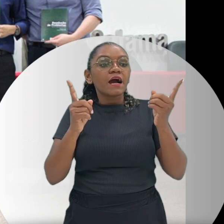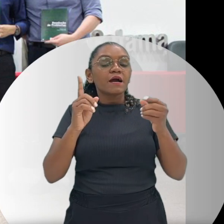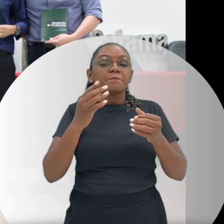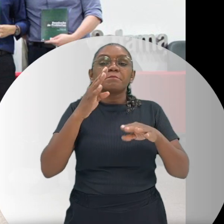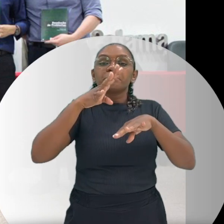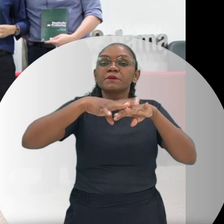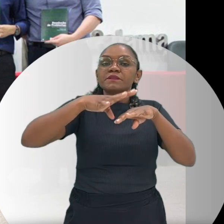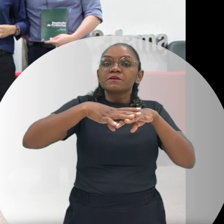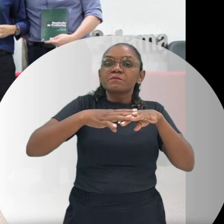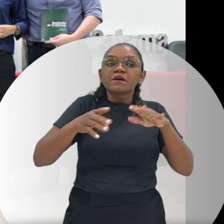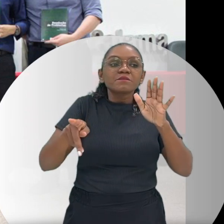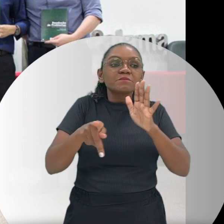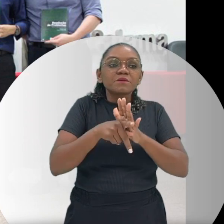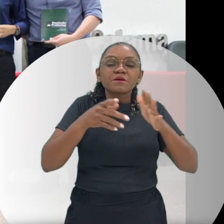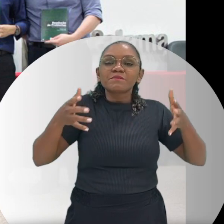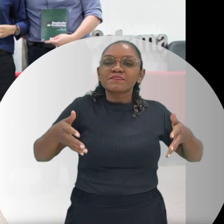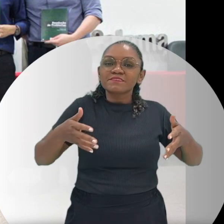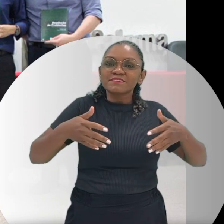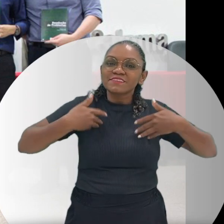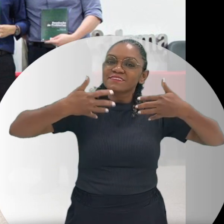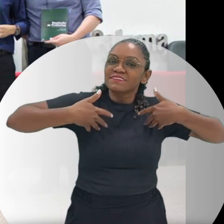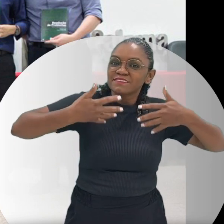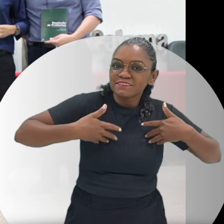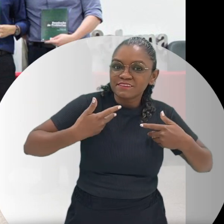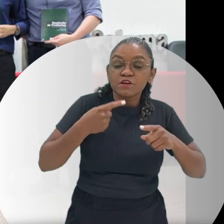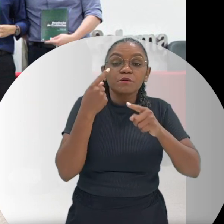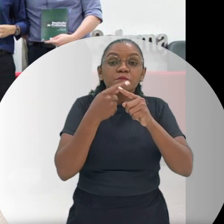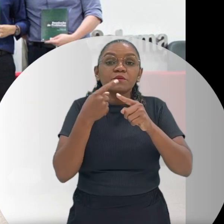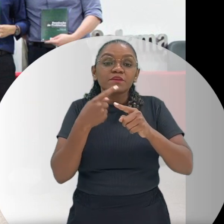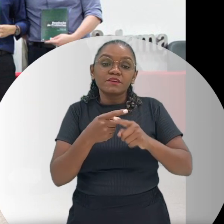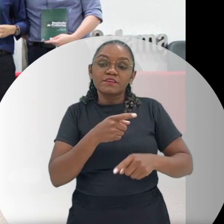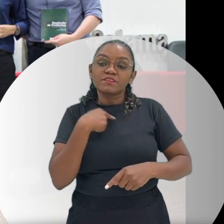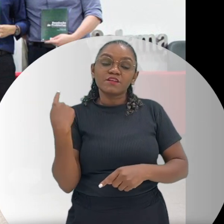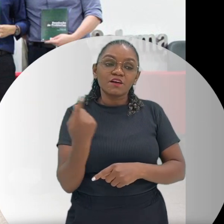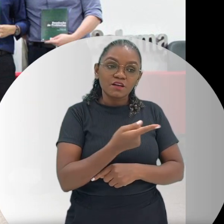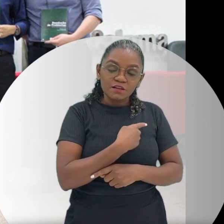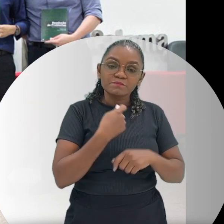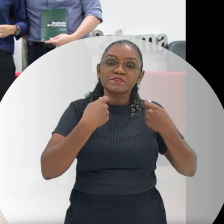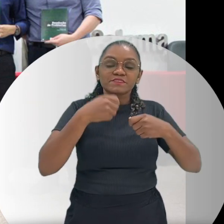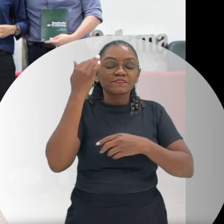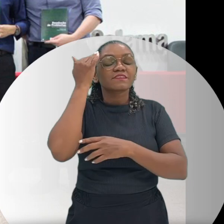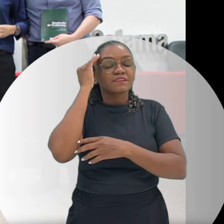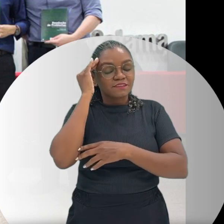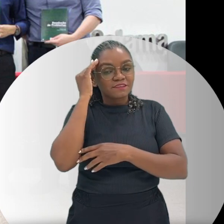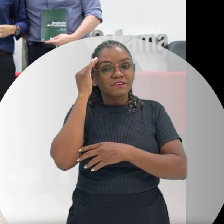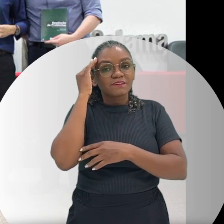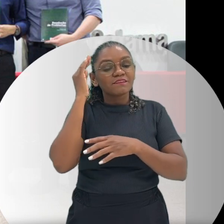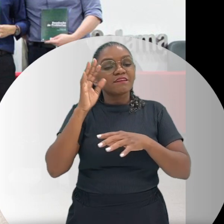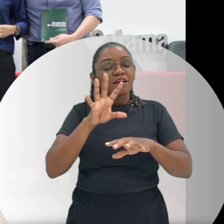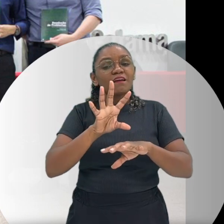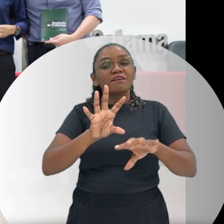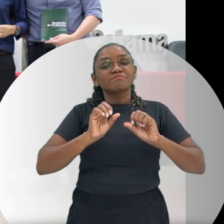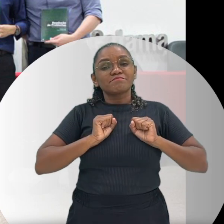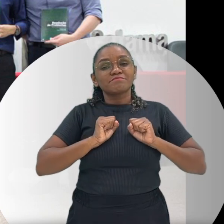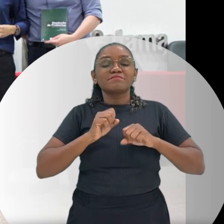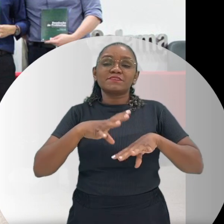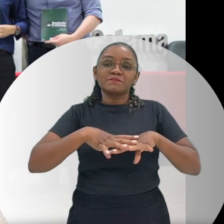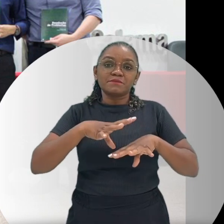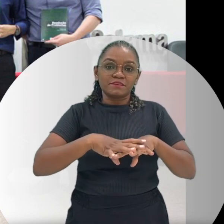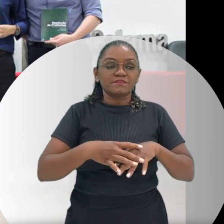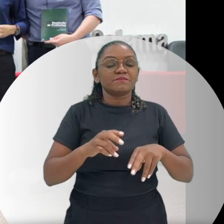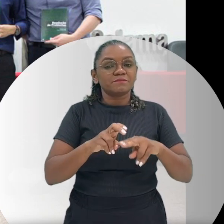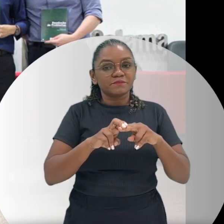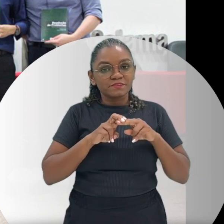realmente fazer aquele encanto que a matemática deveria fazer parte das nossas vidas. E aí, essa foto representa o final desse